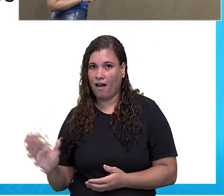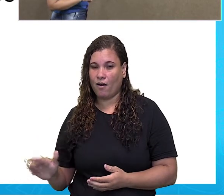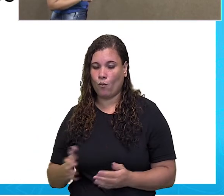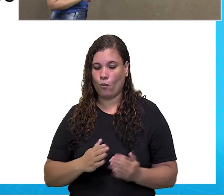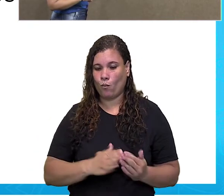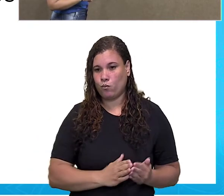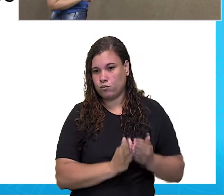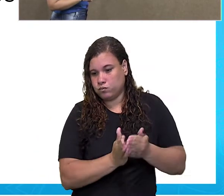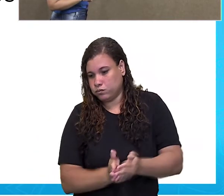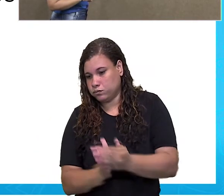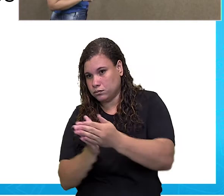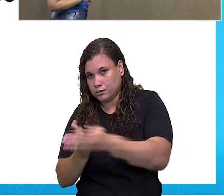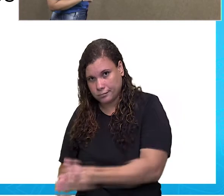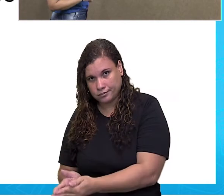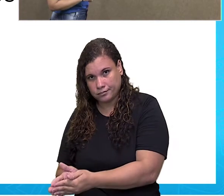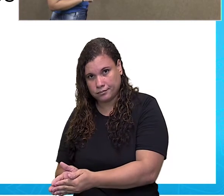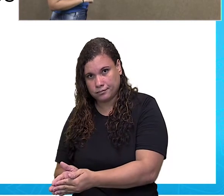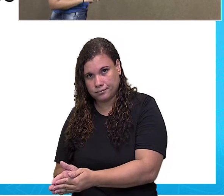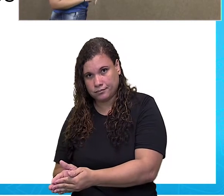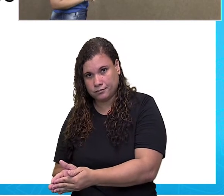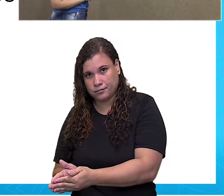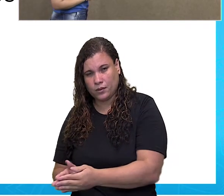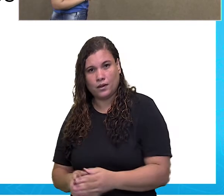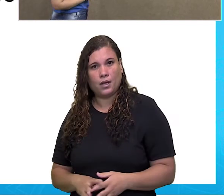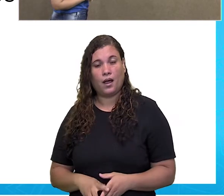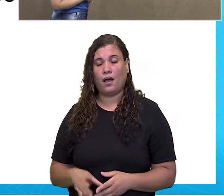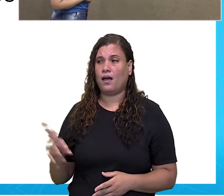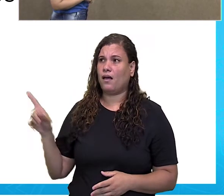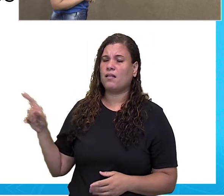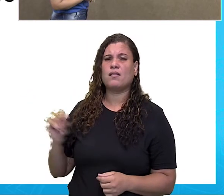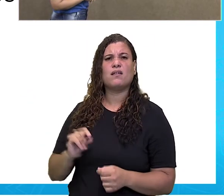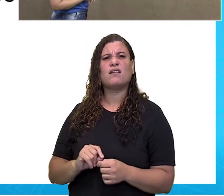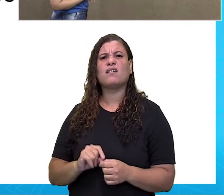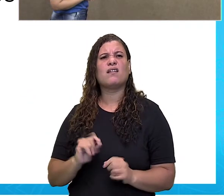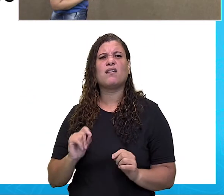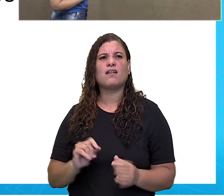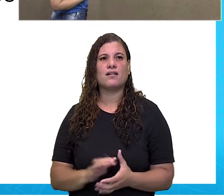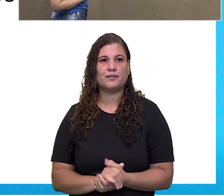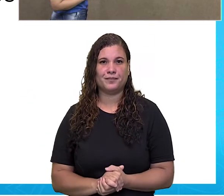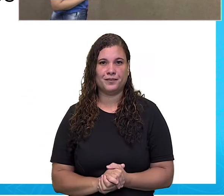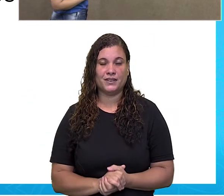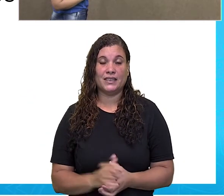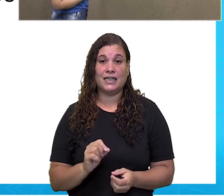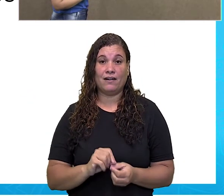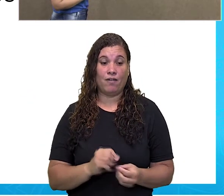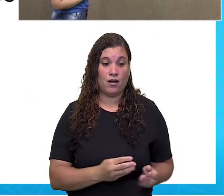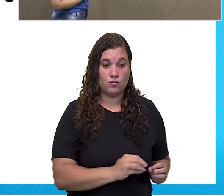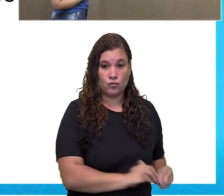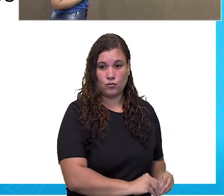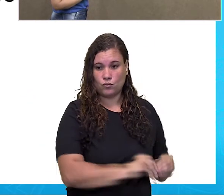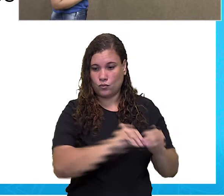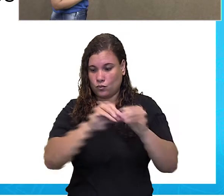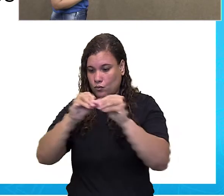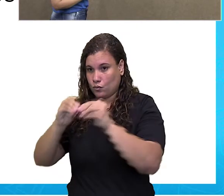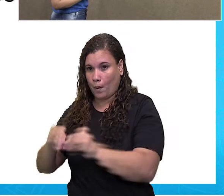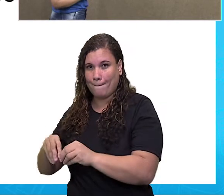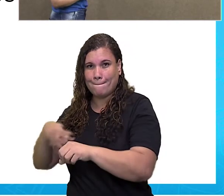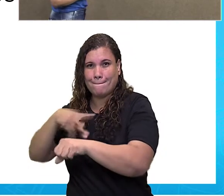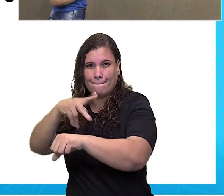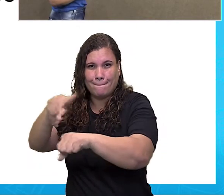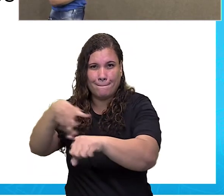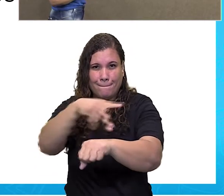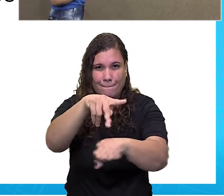Paulo. Então, o Porto de Santos é responsável pela movimentação de operações de